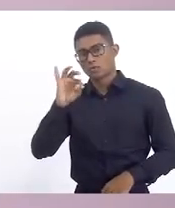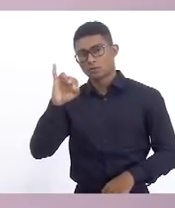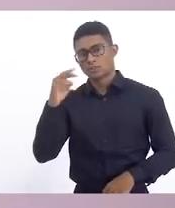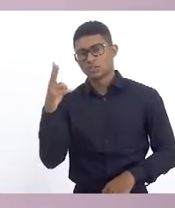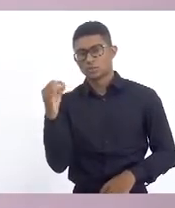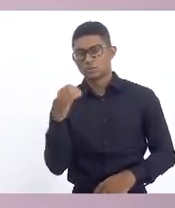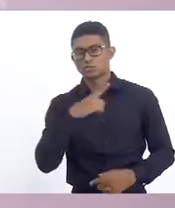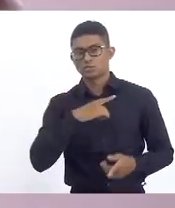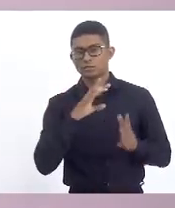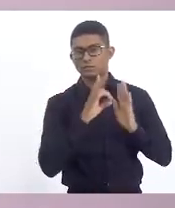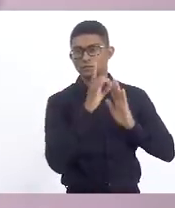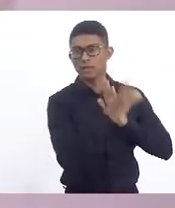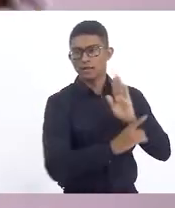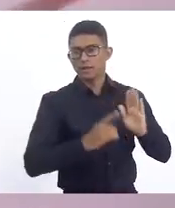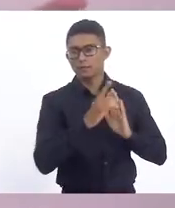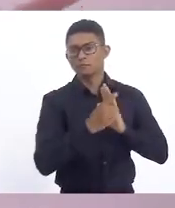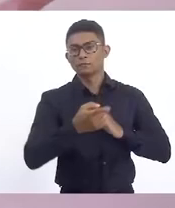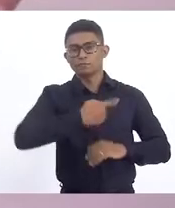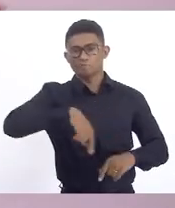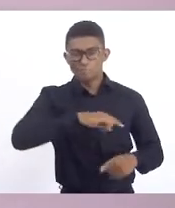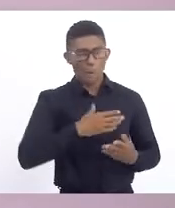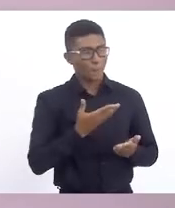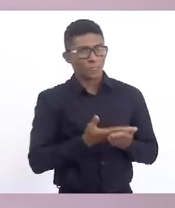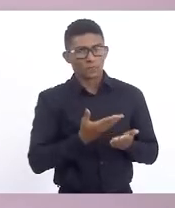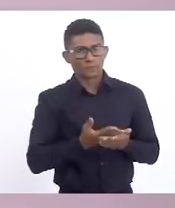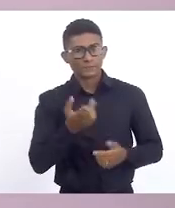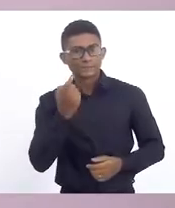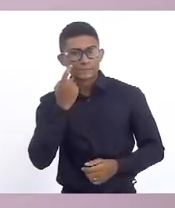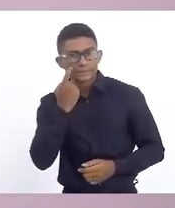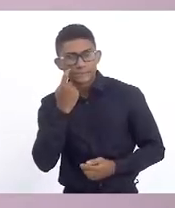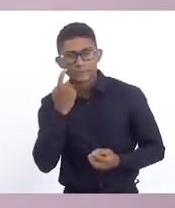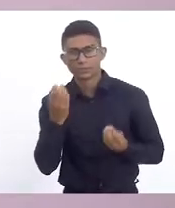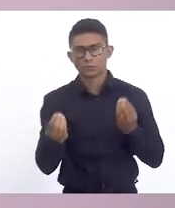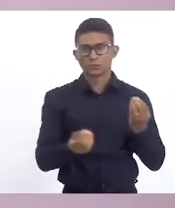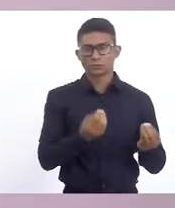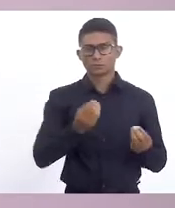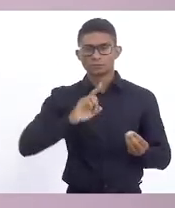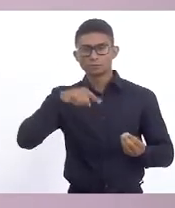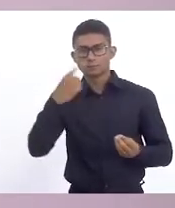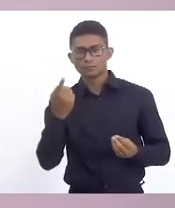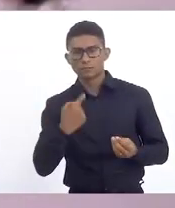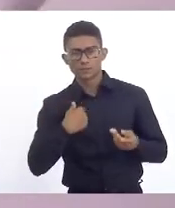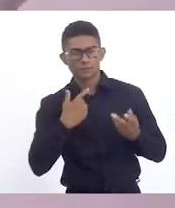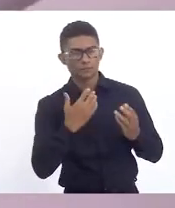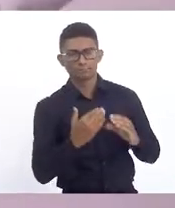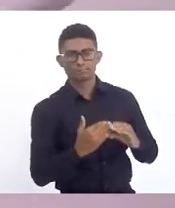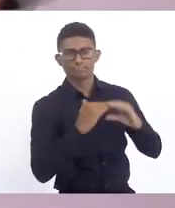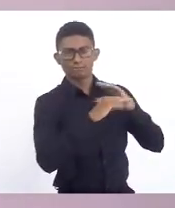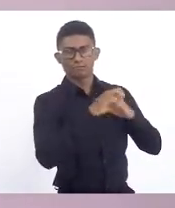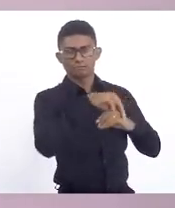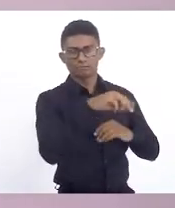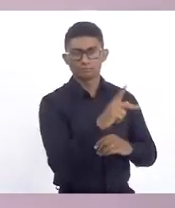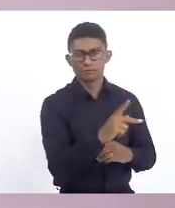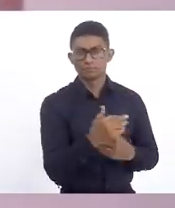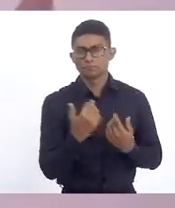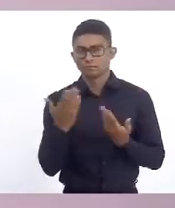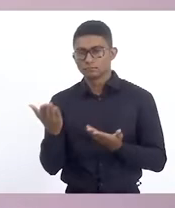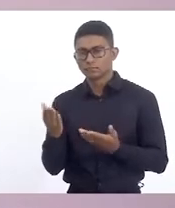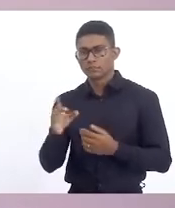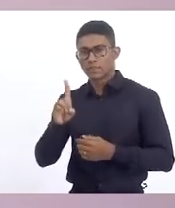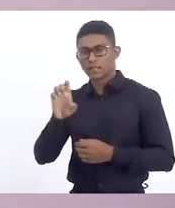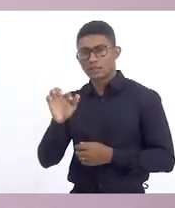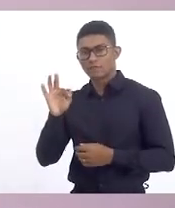Então, meu gabinete já está debruçado, está estudando sobre essa questão. Vou encaminhar depois ao Ministério Público, à Defensoria Pública, aos meus pares